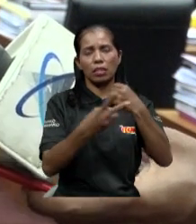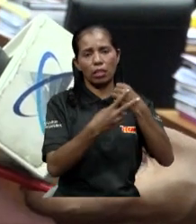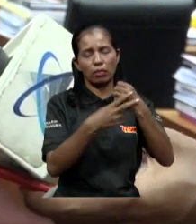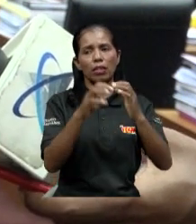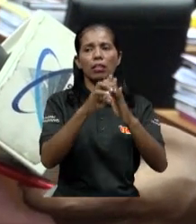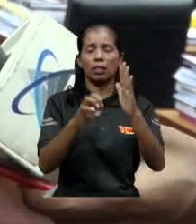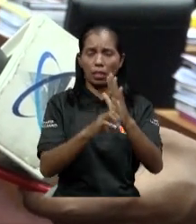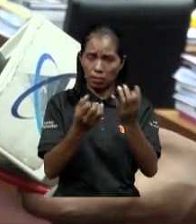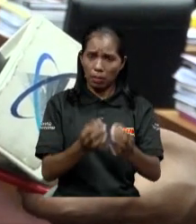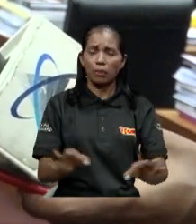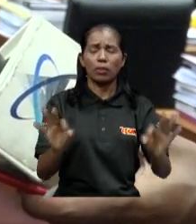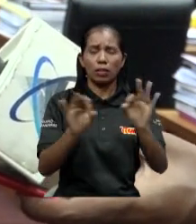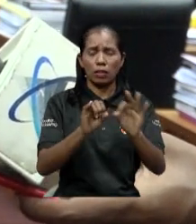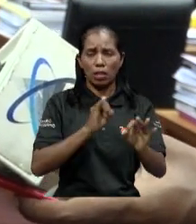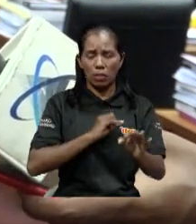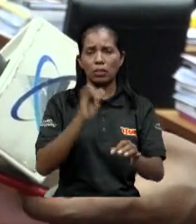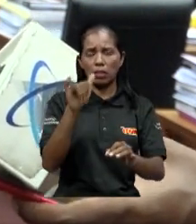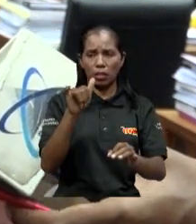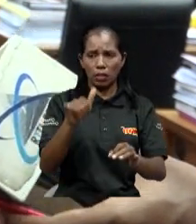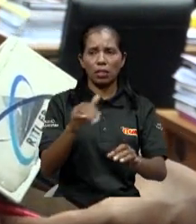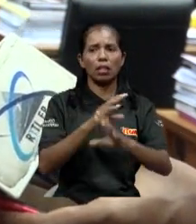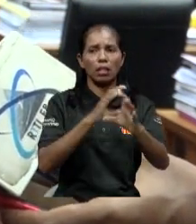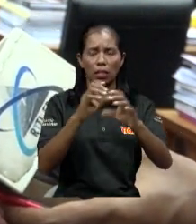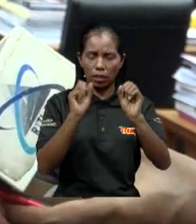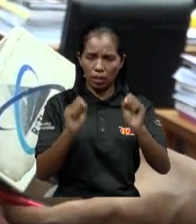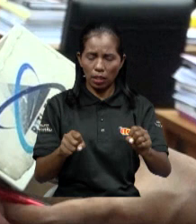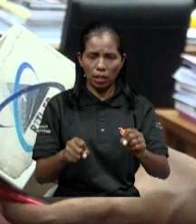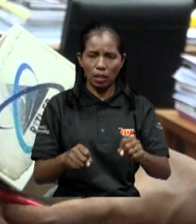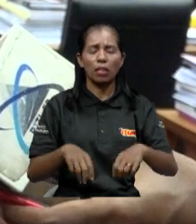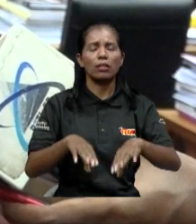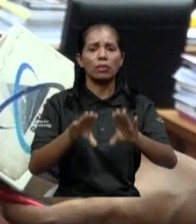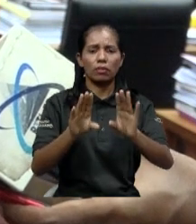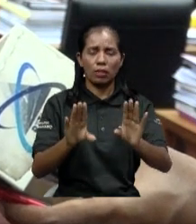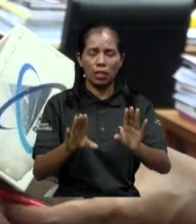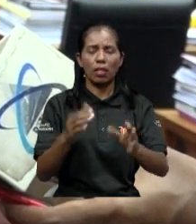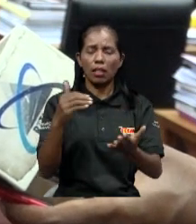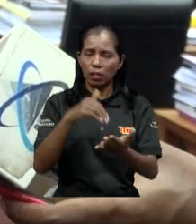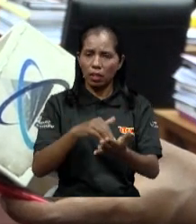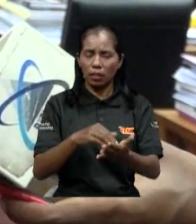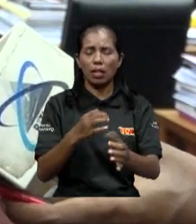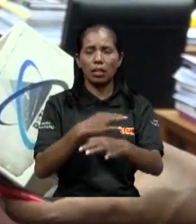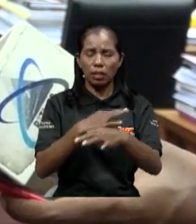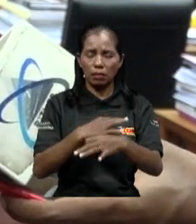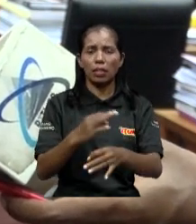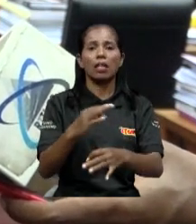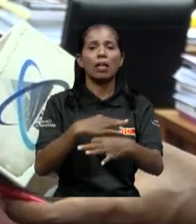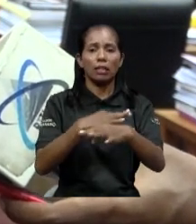nem é importante. Bahau concorda, careta tem que ralo leilão, tamba custo para manutenção, o careta ne